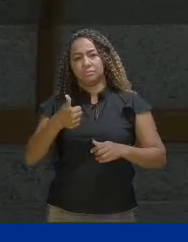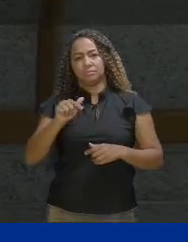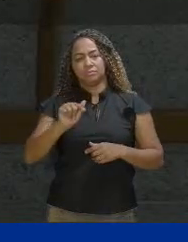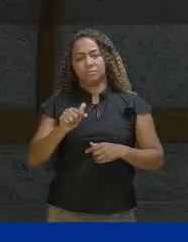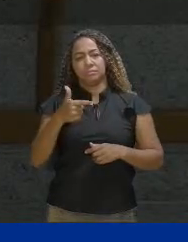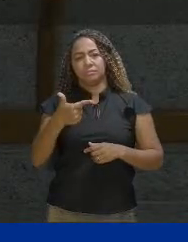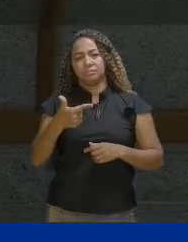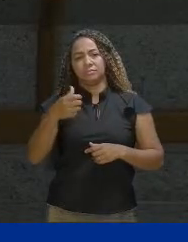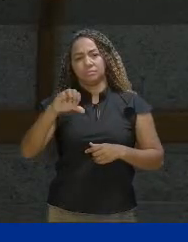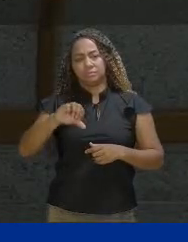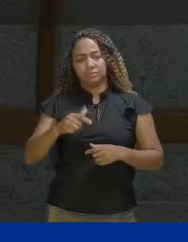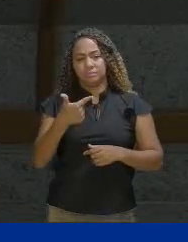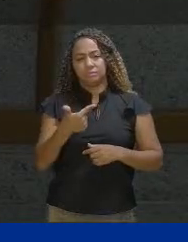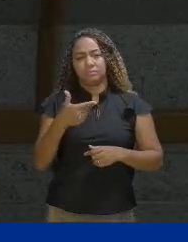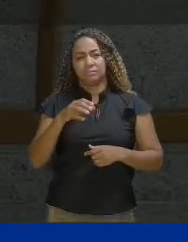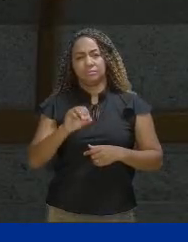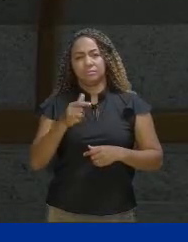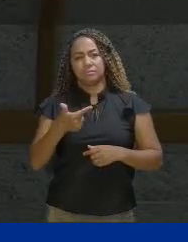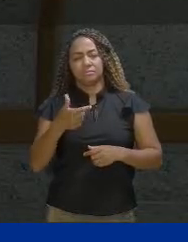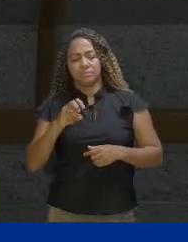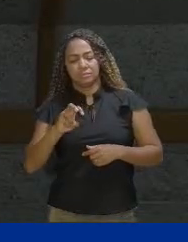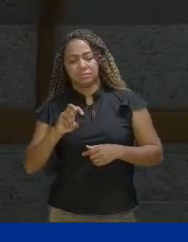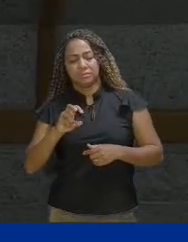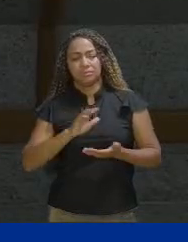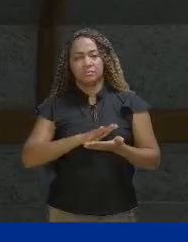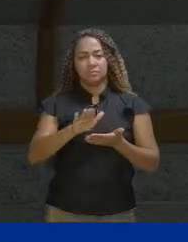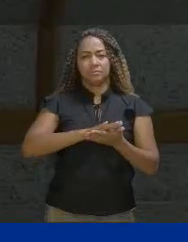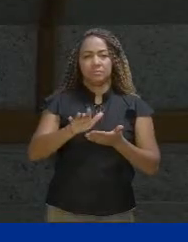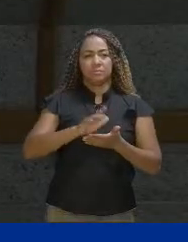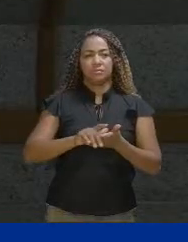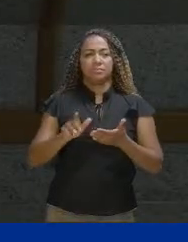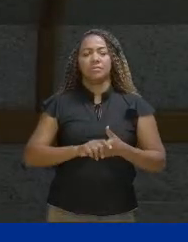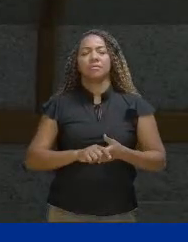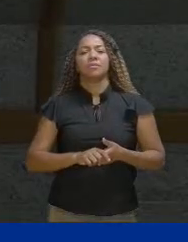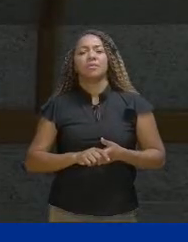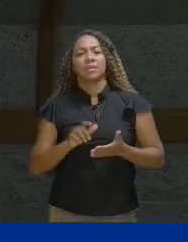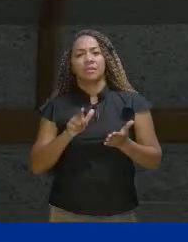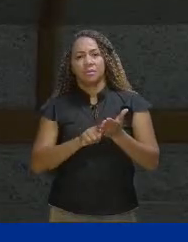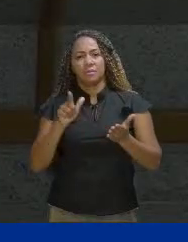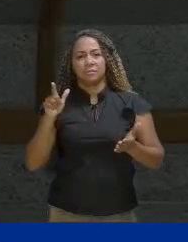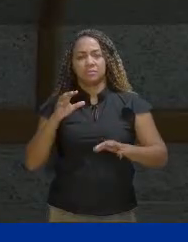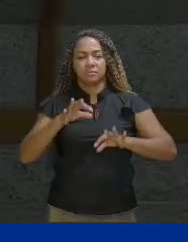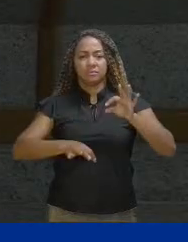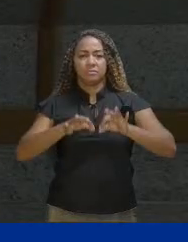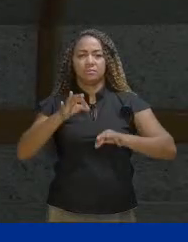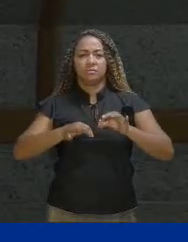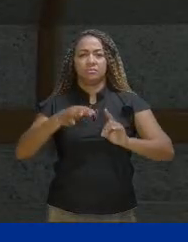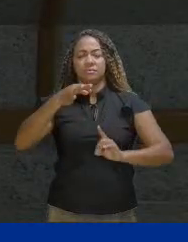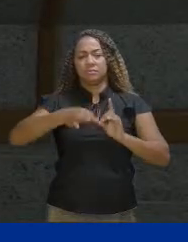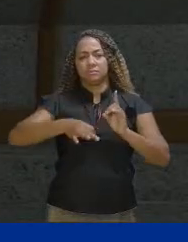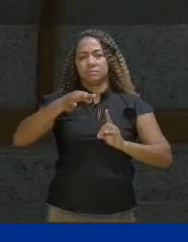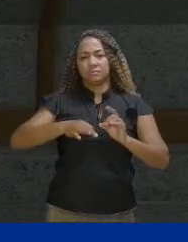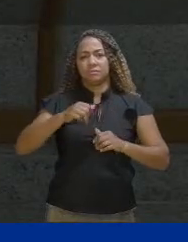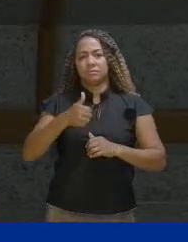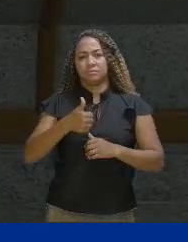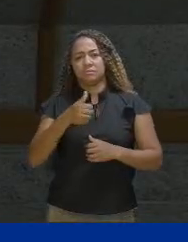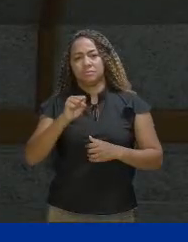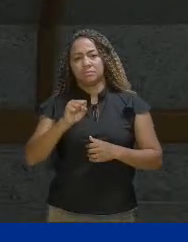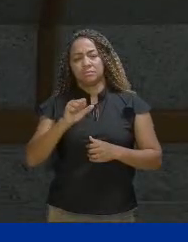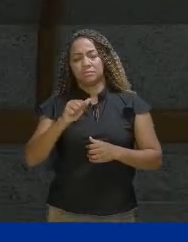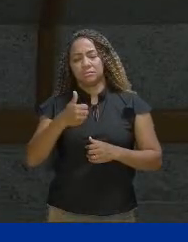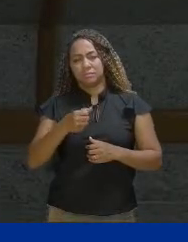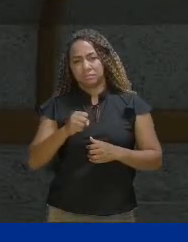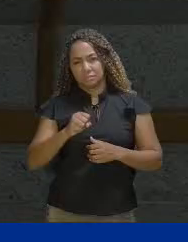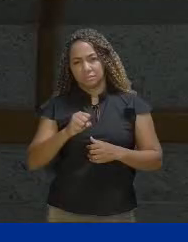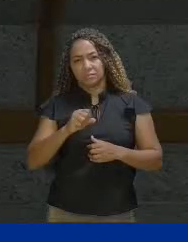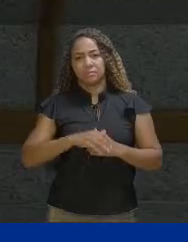1729 de 2025, publicada no Diário da Justiça Eletrônico do Tribunal de Justiça do Amapá, número 108 de 18